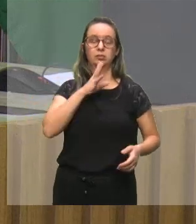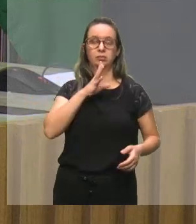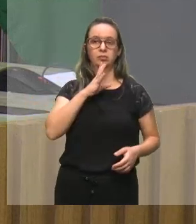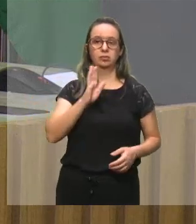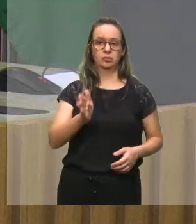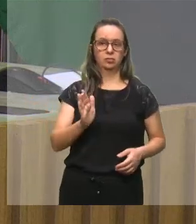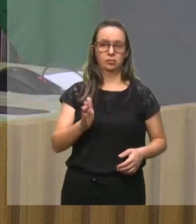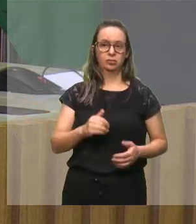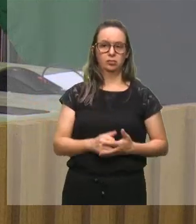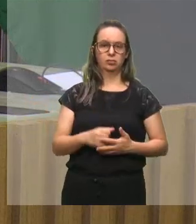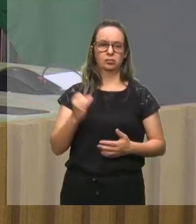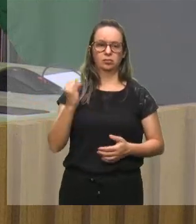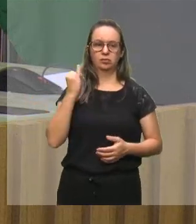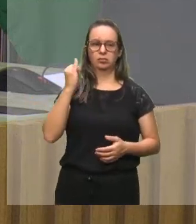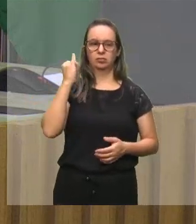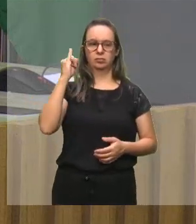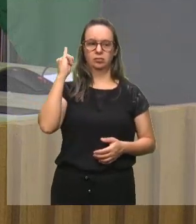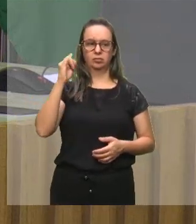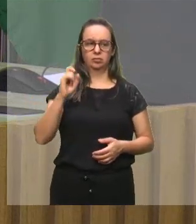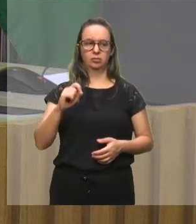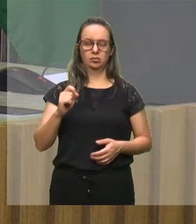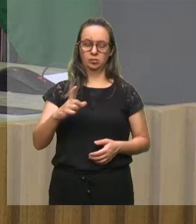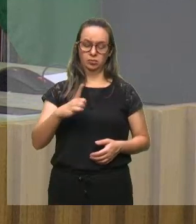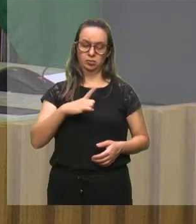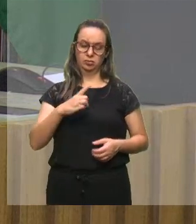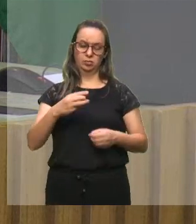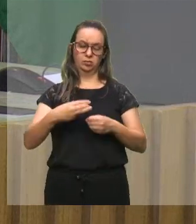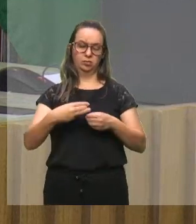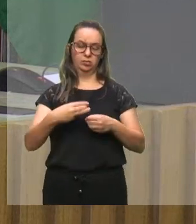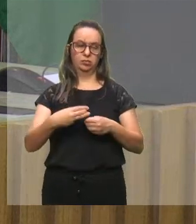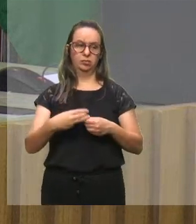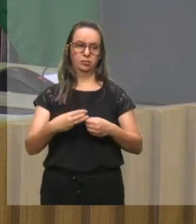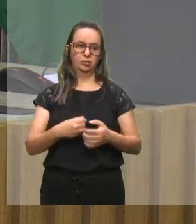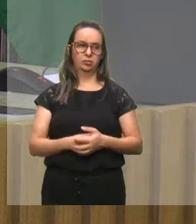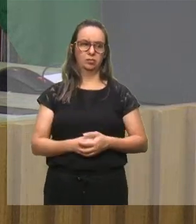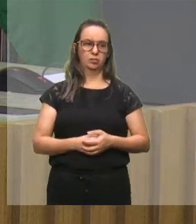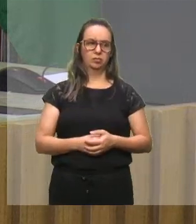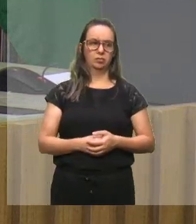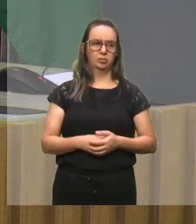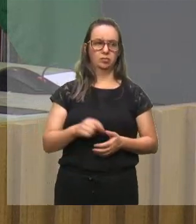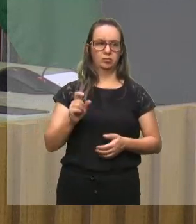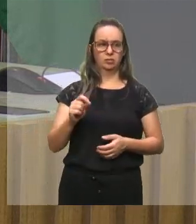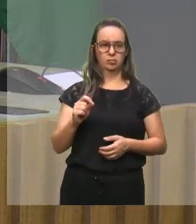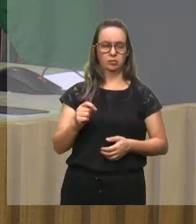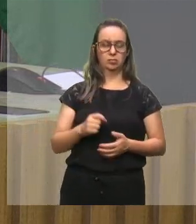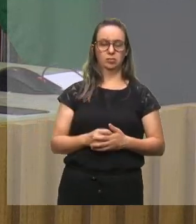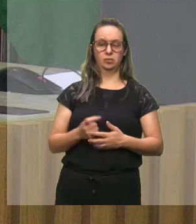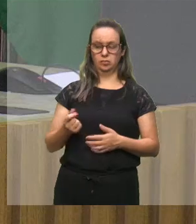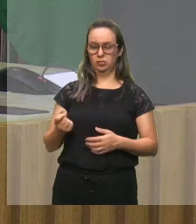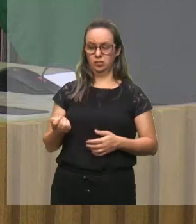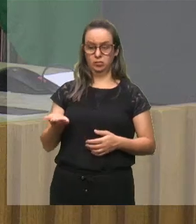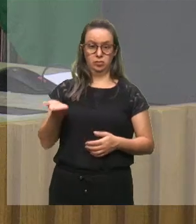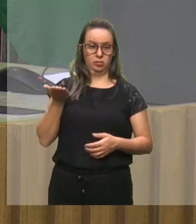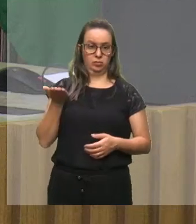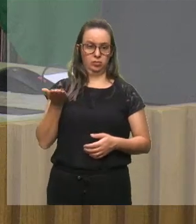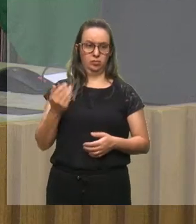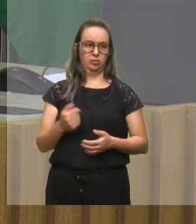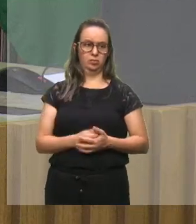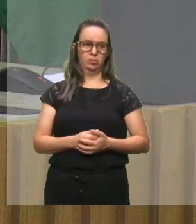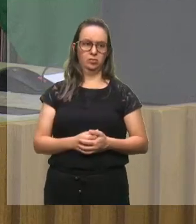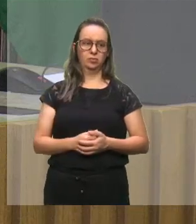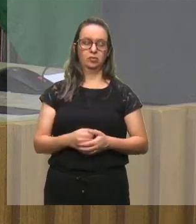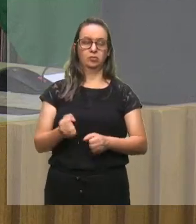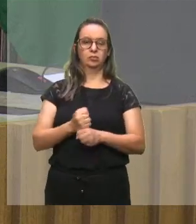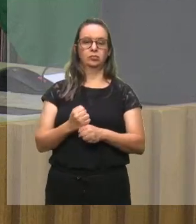a importância que ele traz para o município. Só lembrando que o reajuste para o 2025, ele não foi